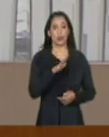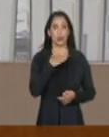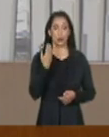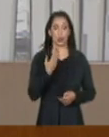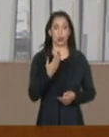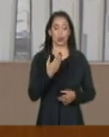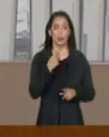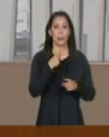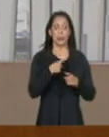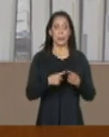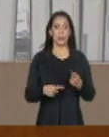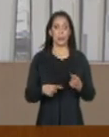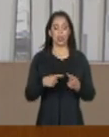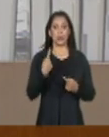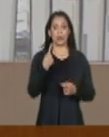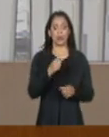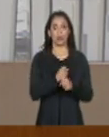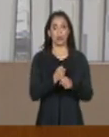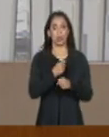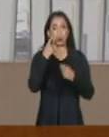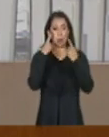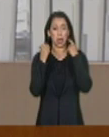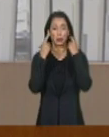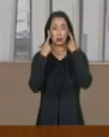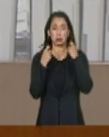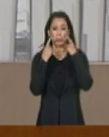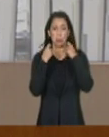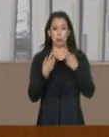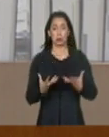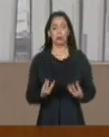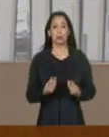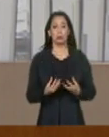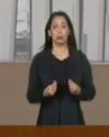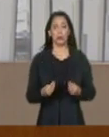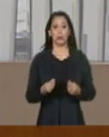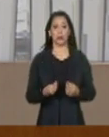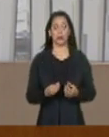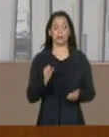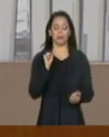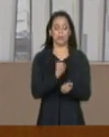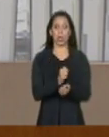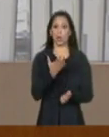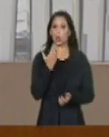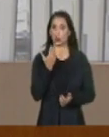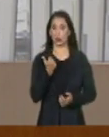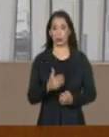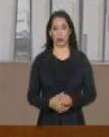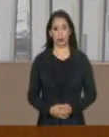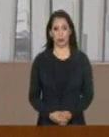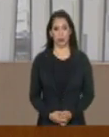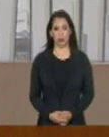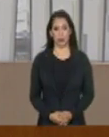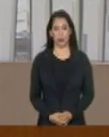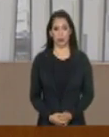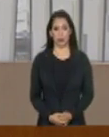tragédia. Ele chorava muito, de desespero, parou de falar, parou de comer.